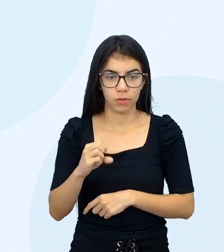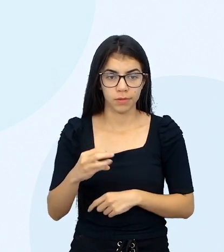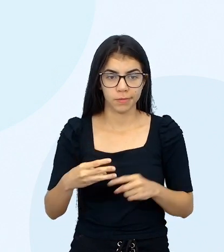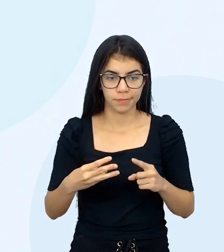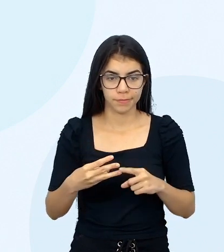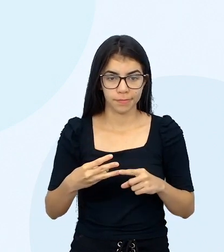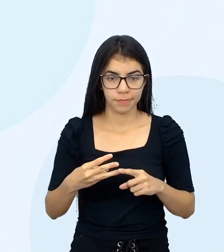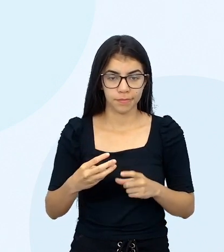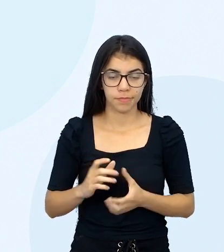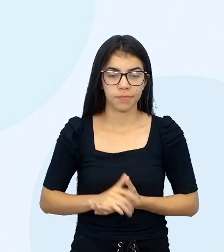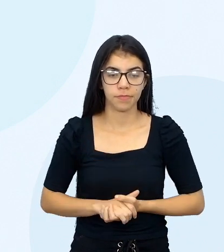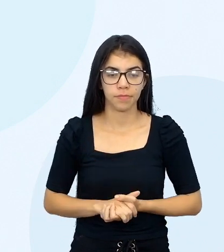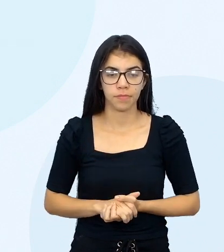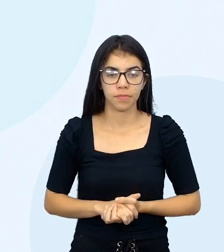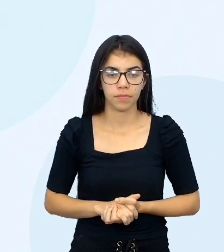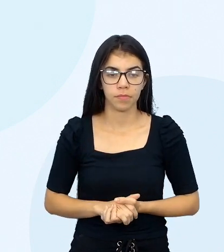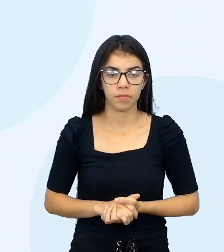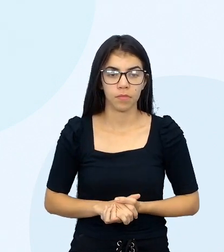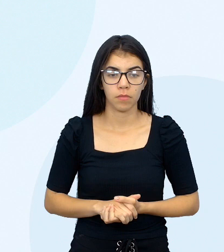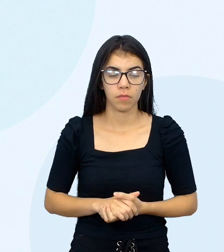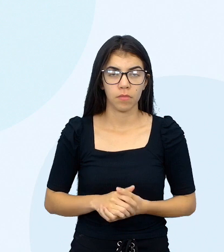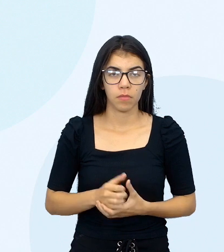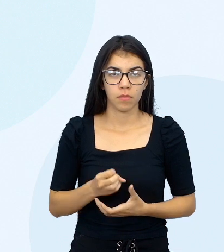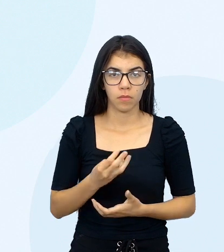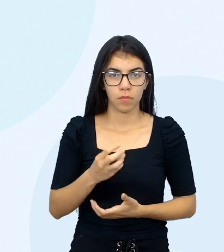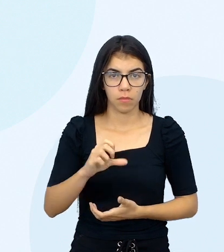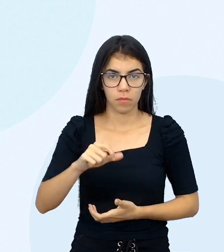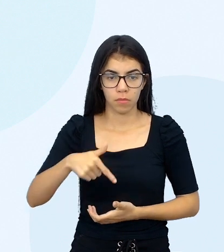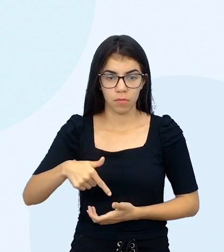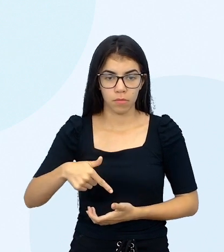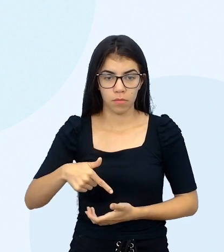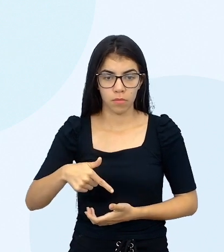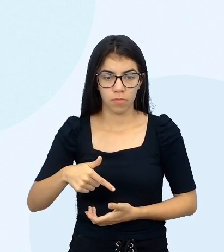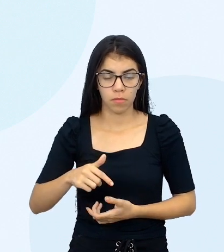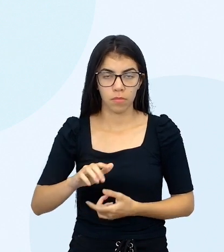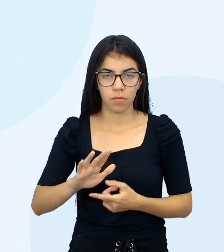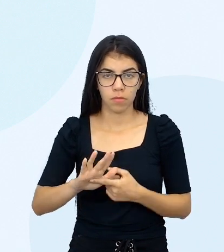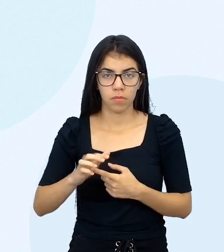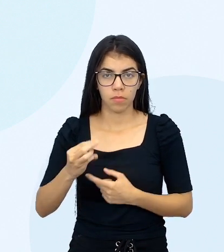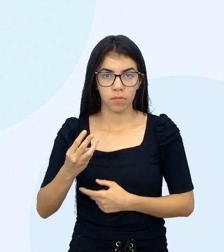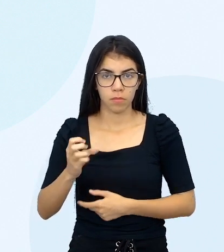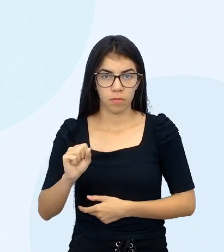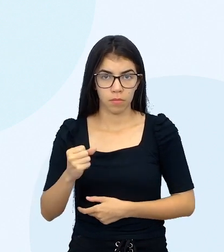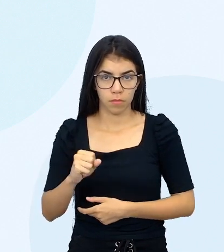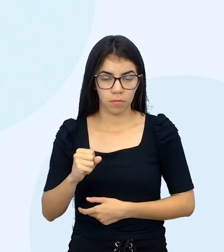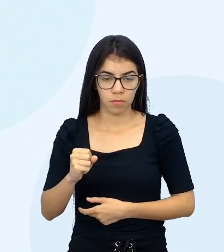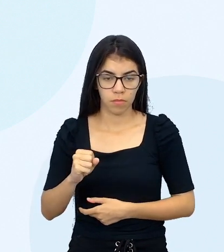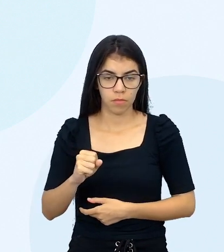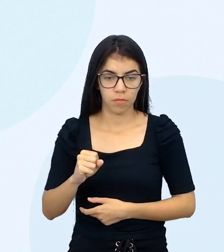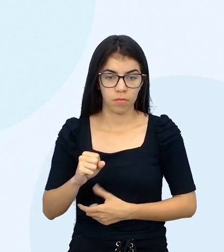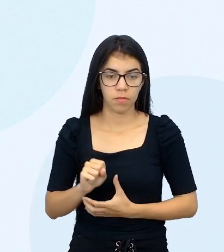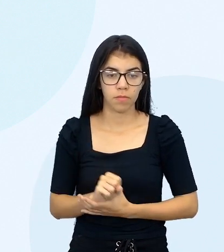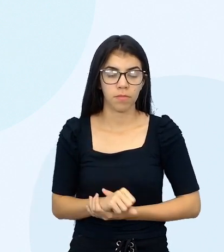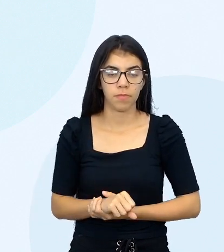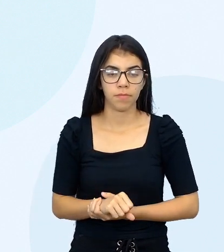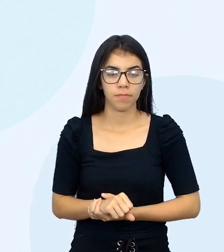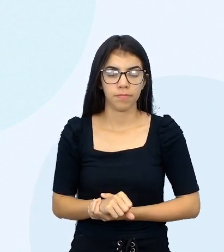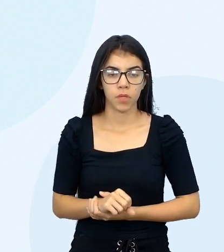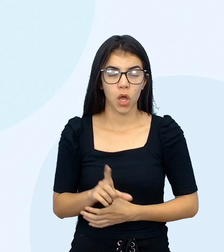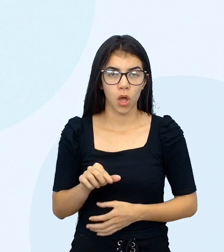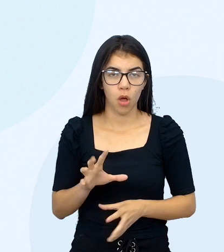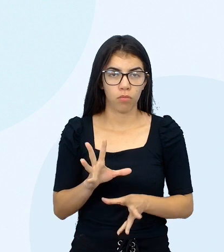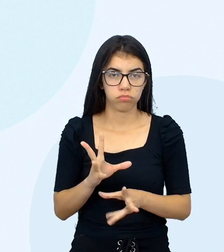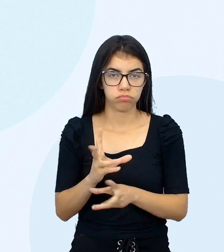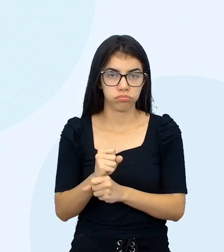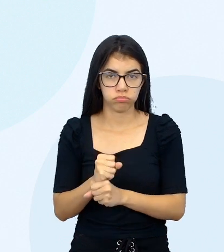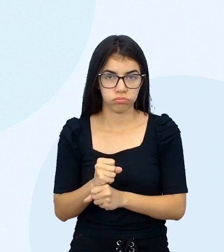também, esse tá de boa. Esse tá tranquilo. Agora, devo 37, Devo devo 37, 38. Esse você devo vai fazer aí. 38, ó, 37. Aí a gente tá somando,